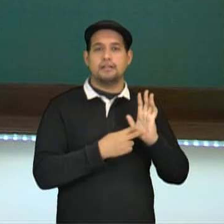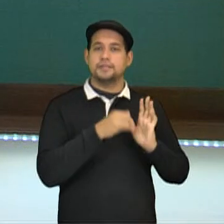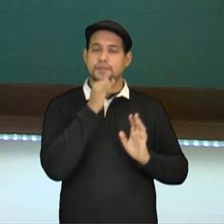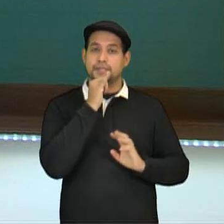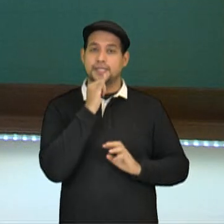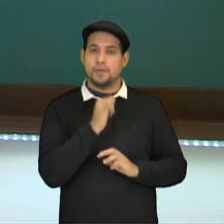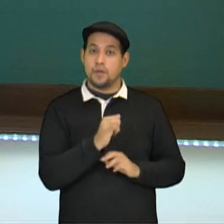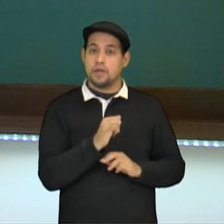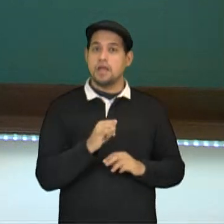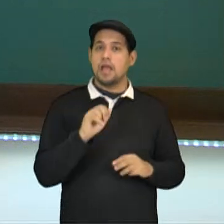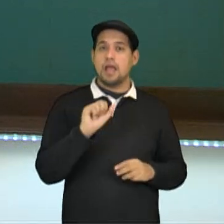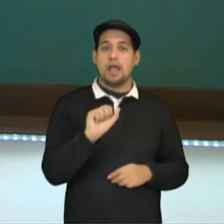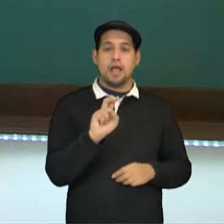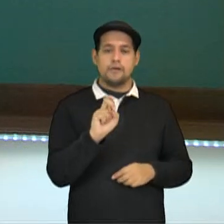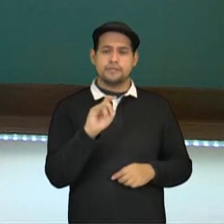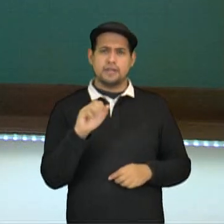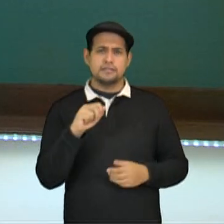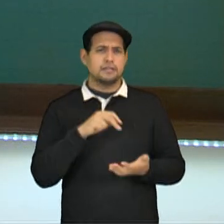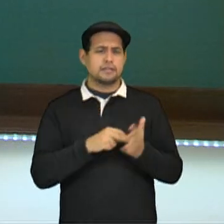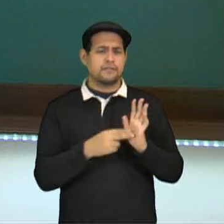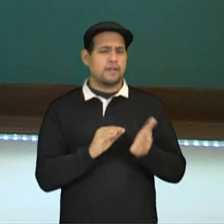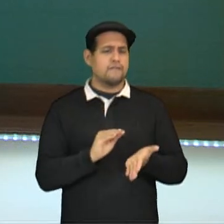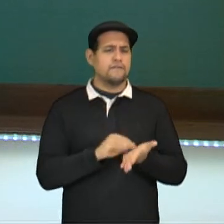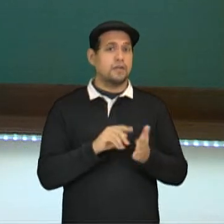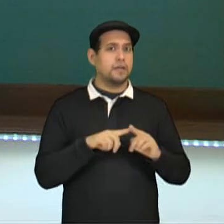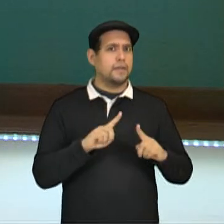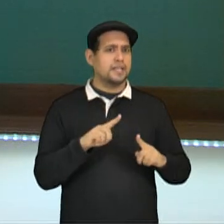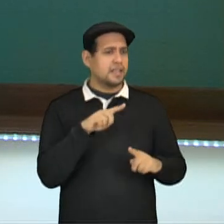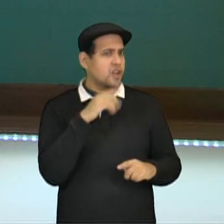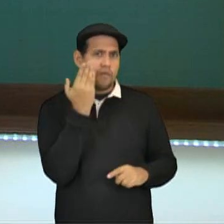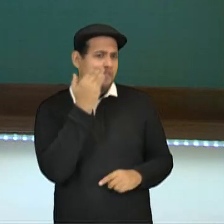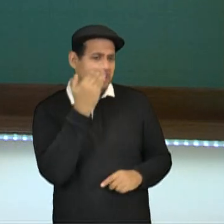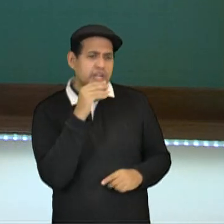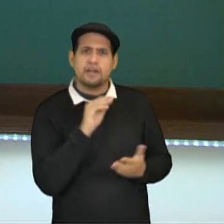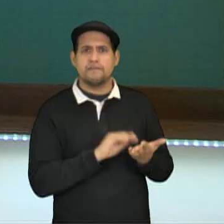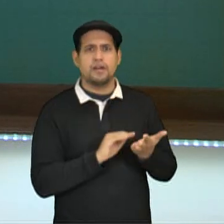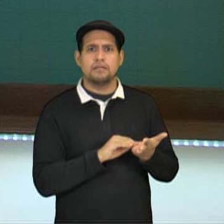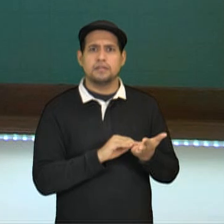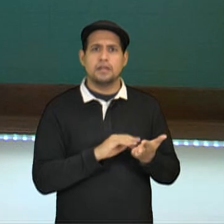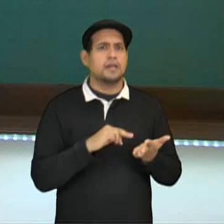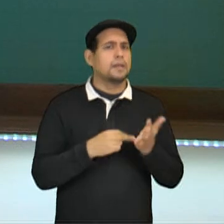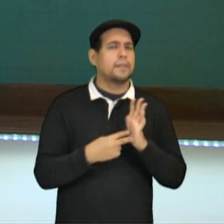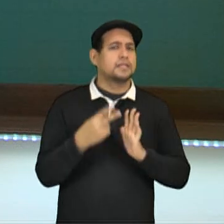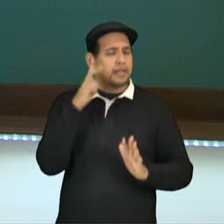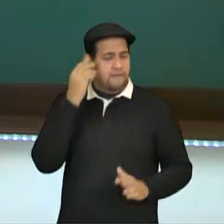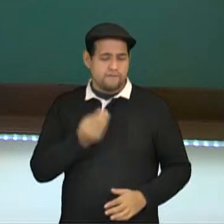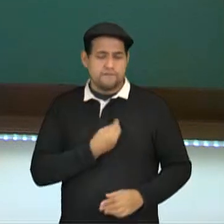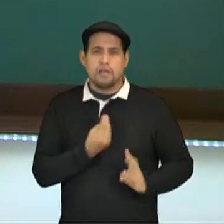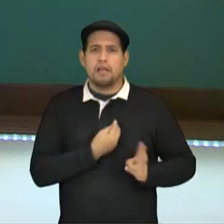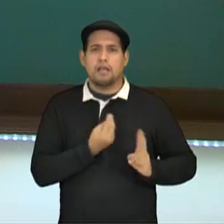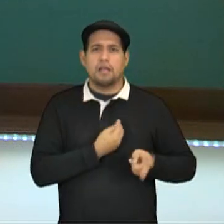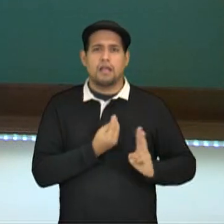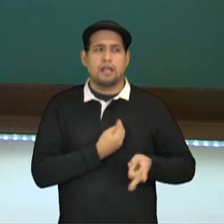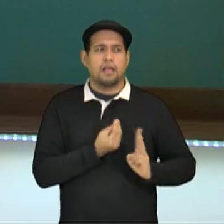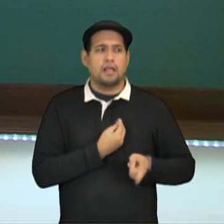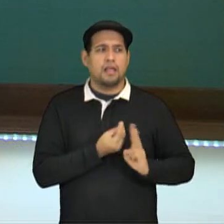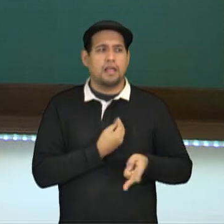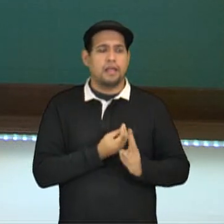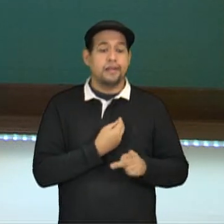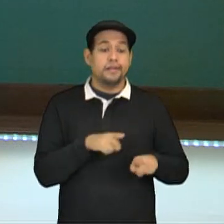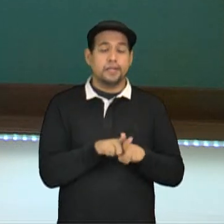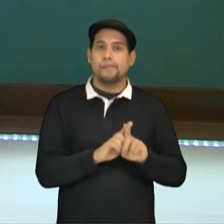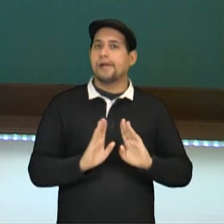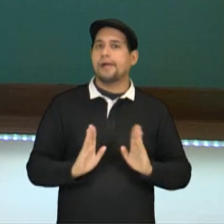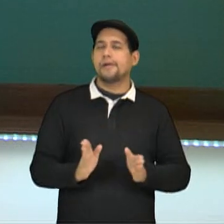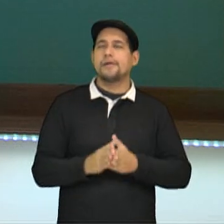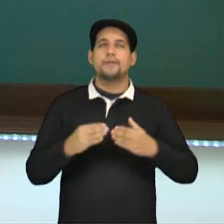a enxerga como uma presença constante. Então, aqui ele aprendeu, na verdade, a conviver com a ausência, né? E agora ele